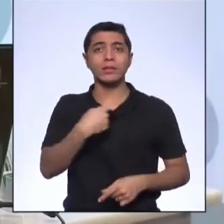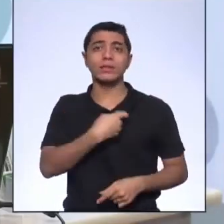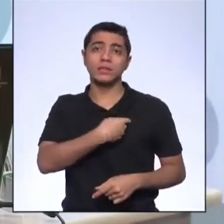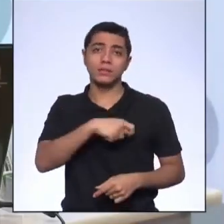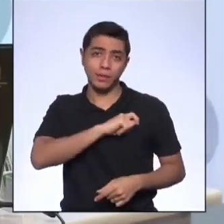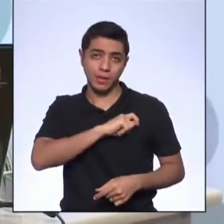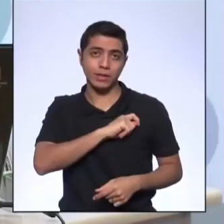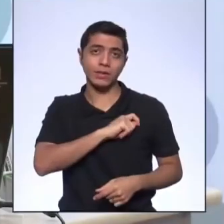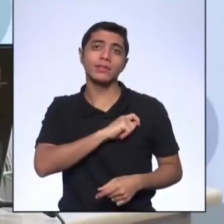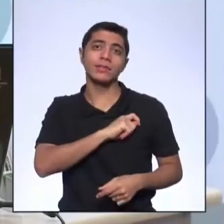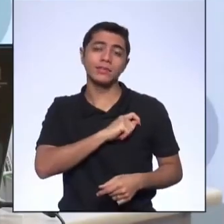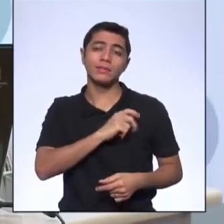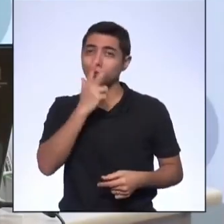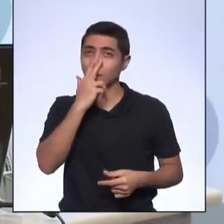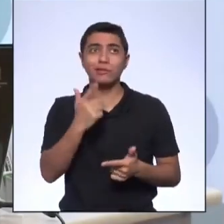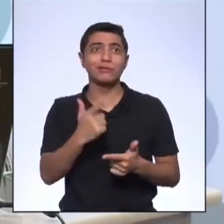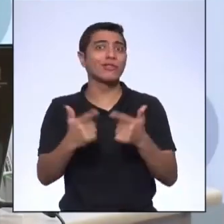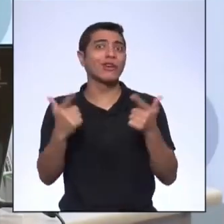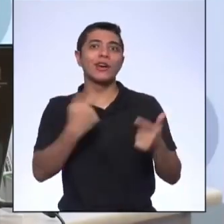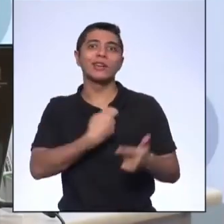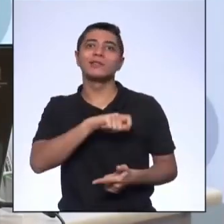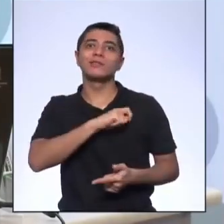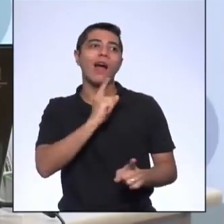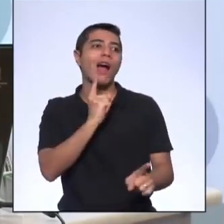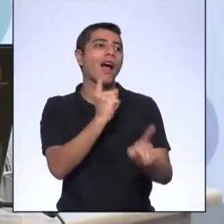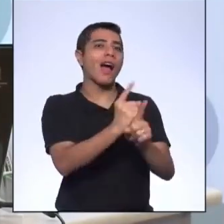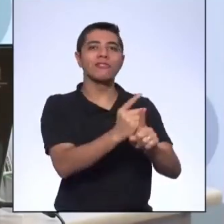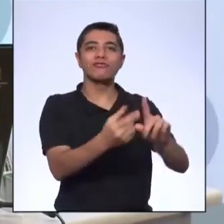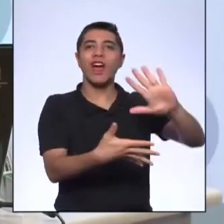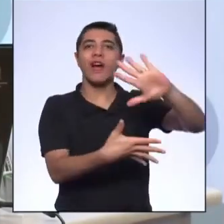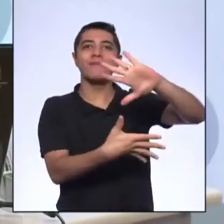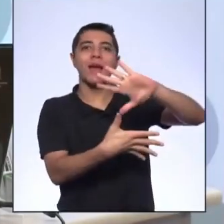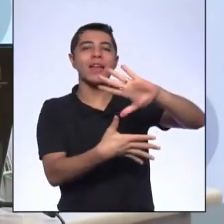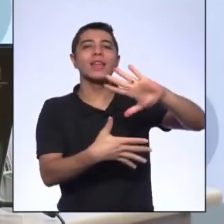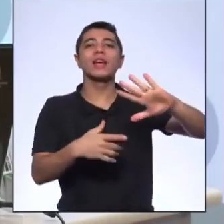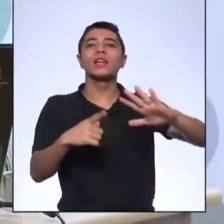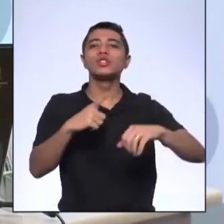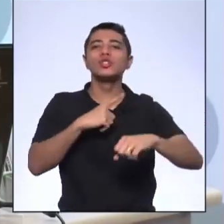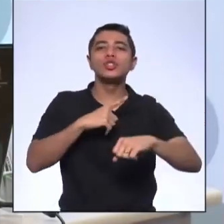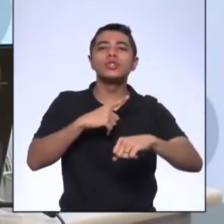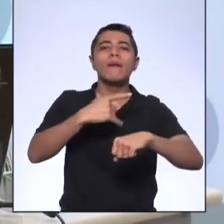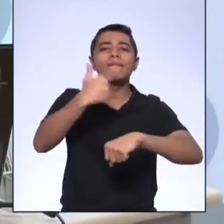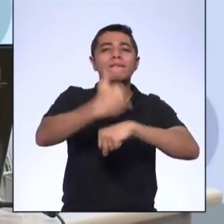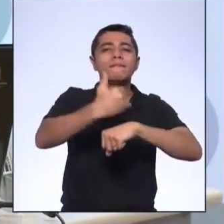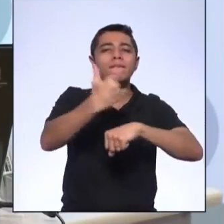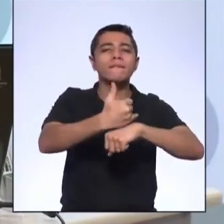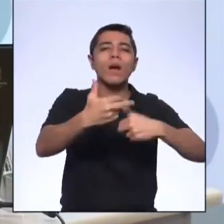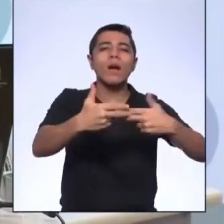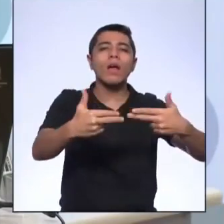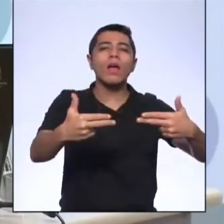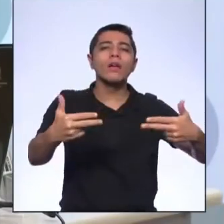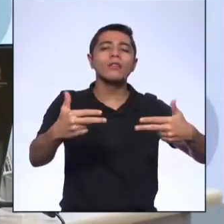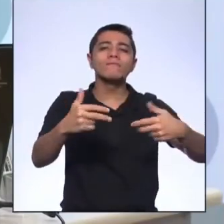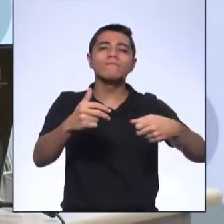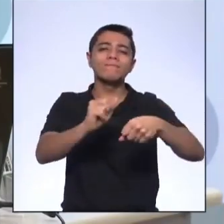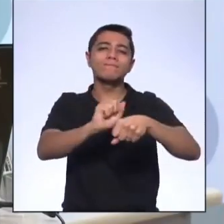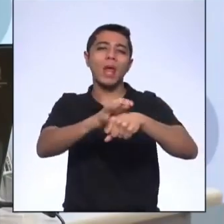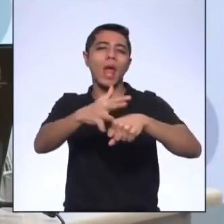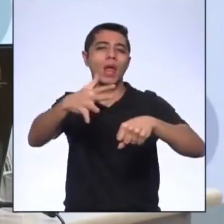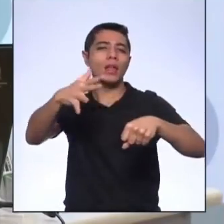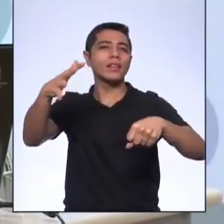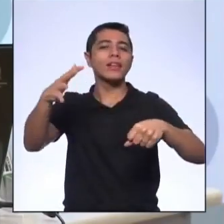né, de encontrar metais preciosos em seus territórios, o ouro e a prata, né? Então eles começaram